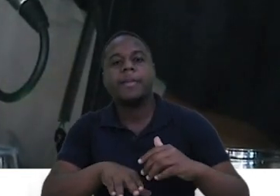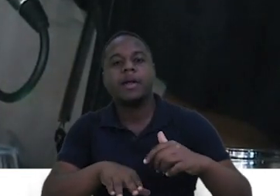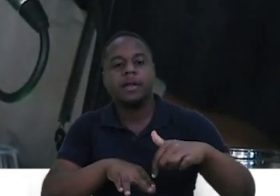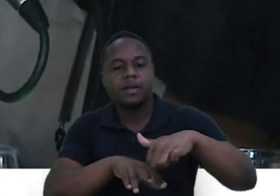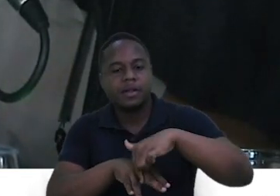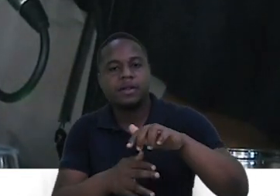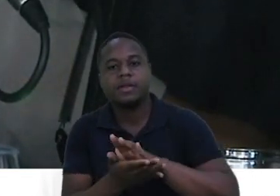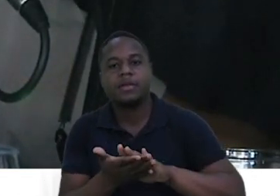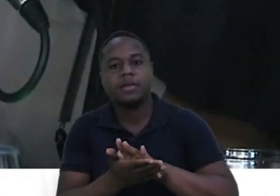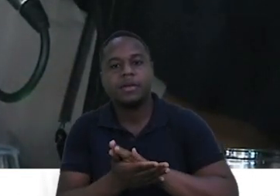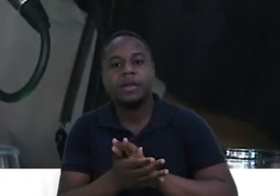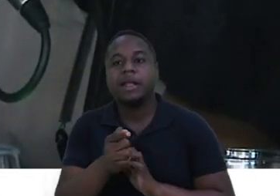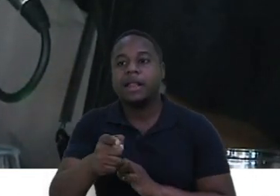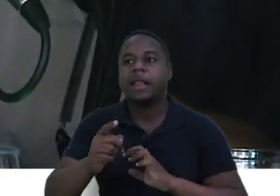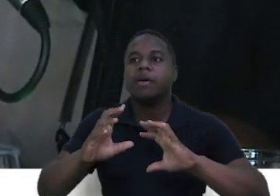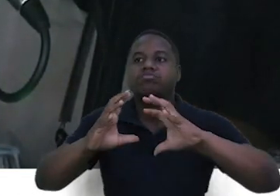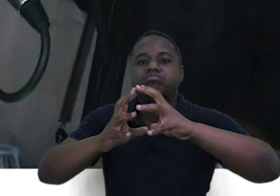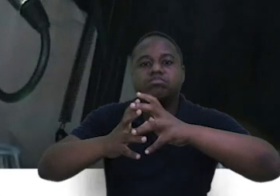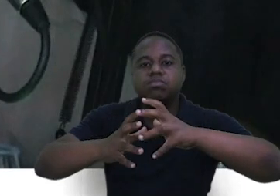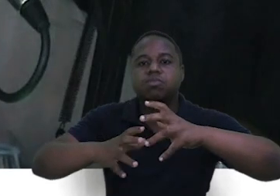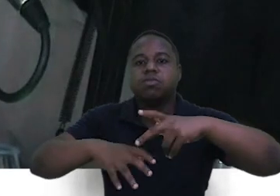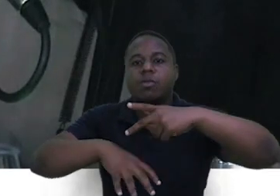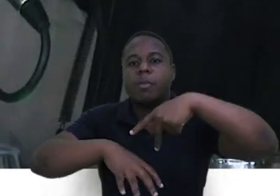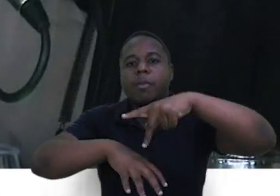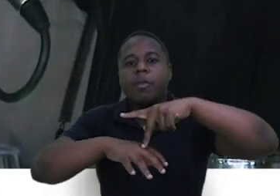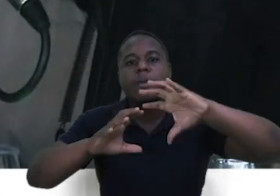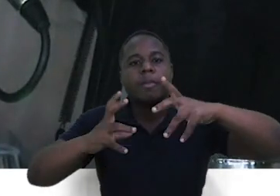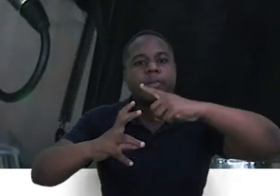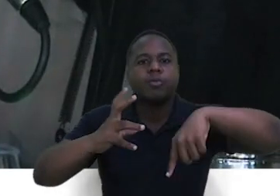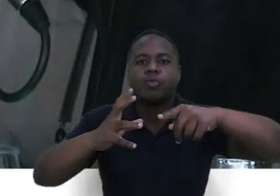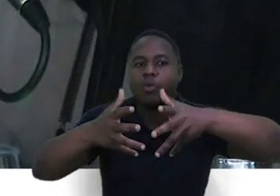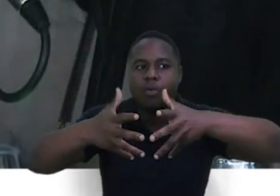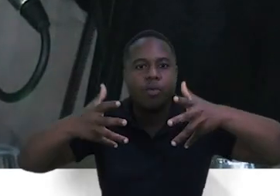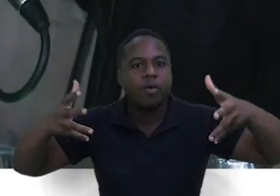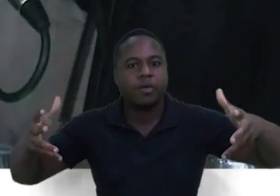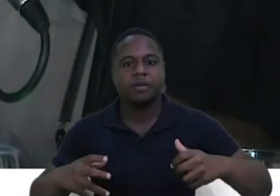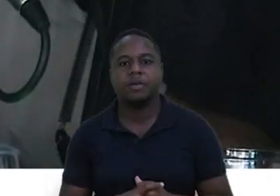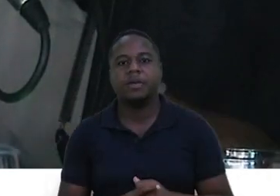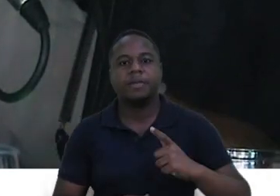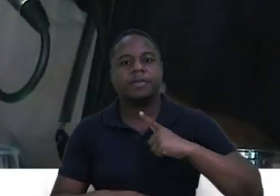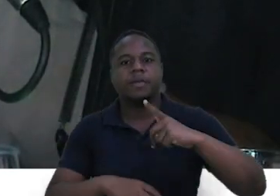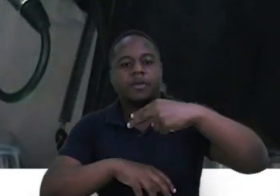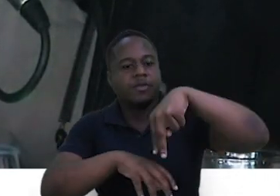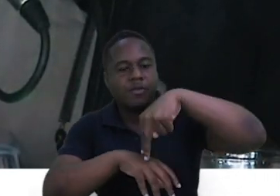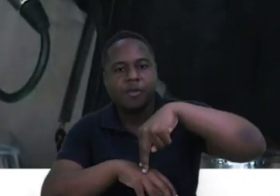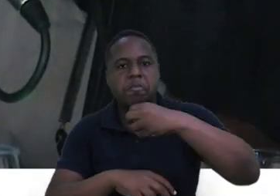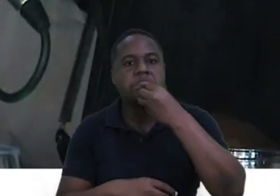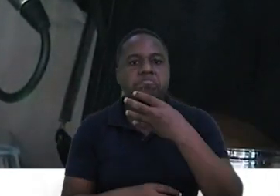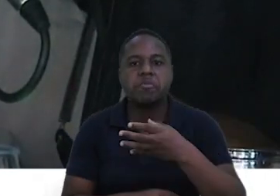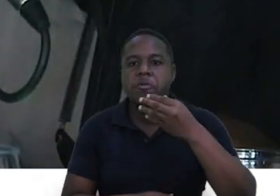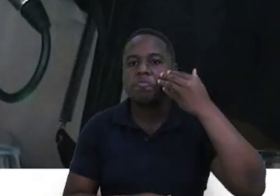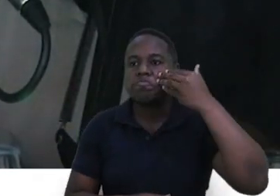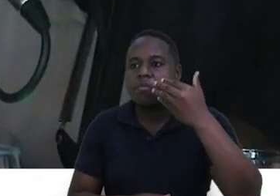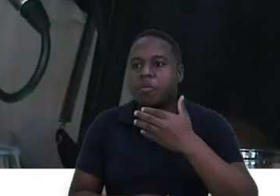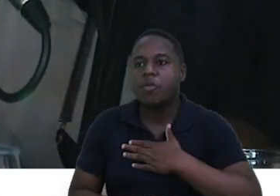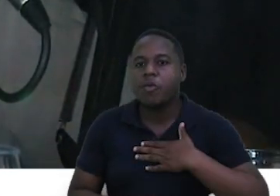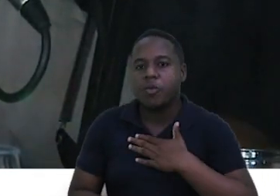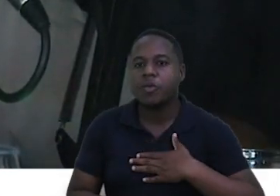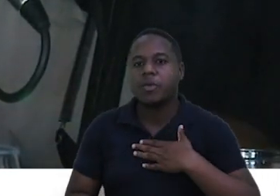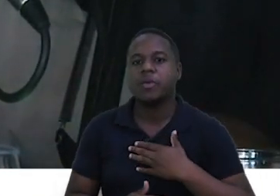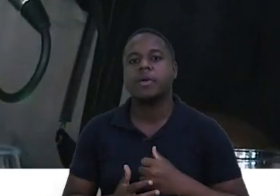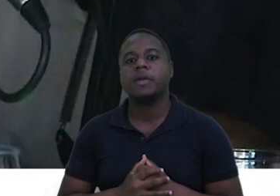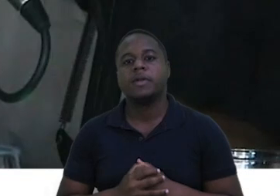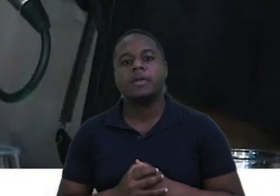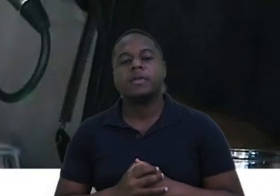assim, do mundo mesmo. Que já tem esse desenvolvimento da dança, um negócio impressionante, assim. Legal. E